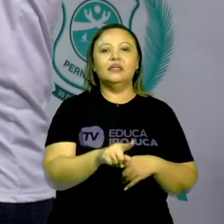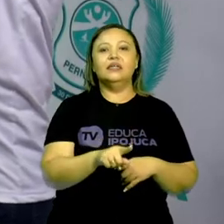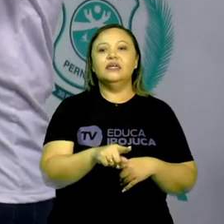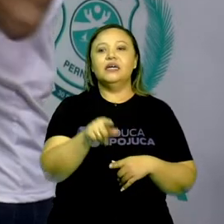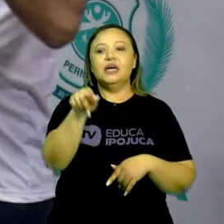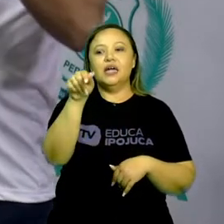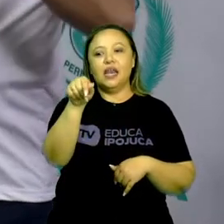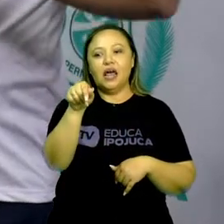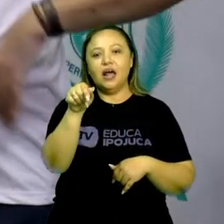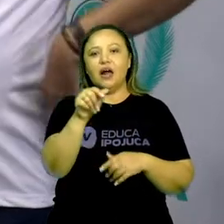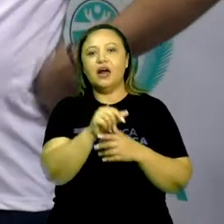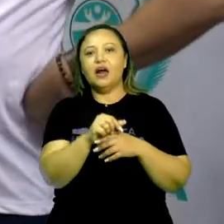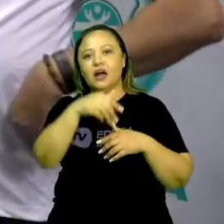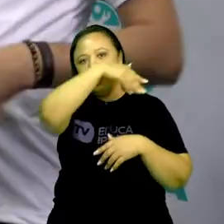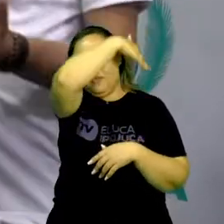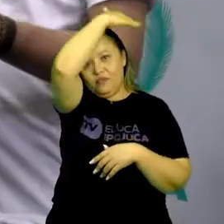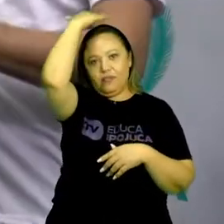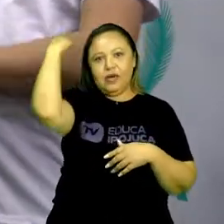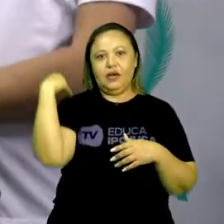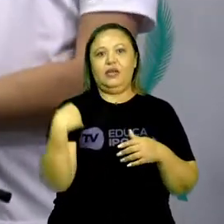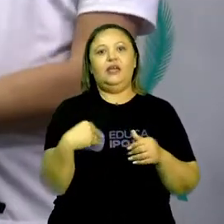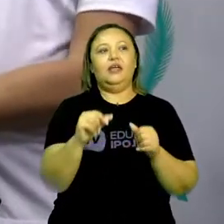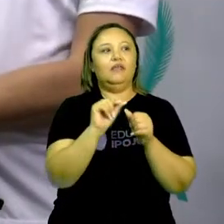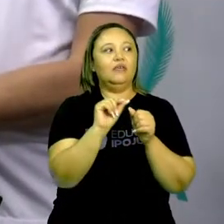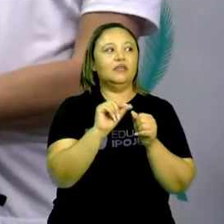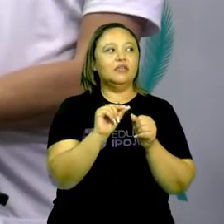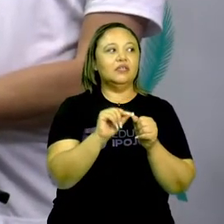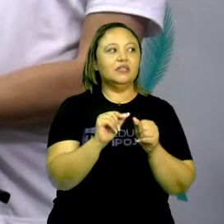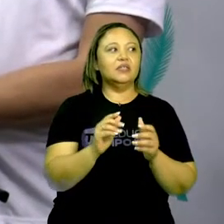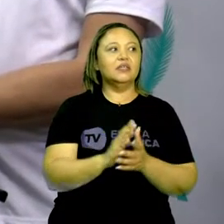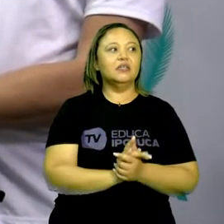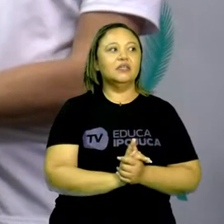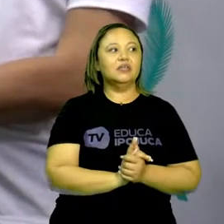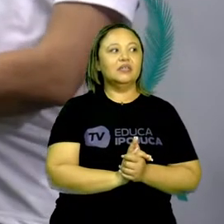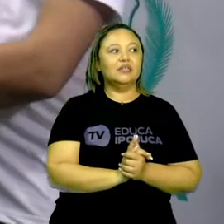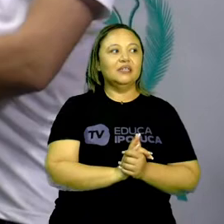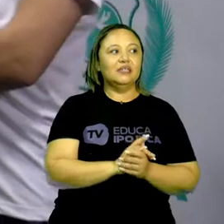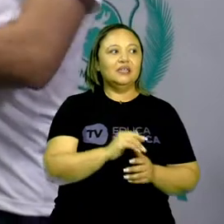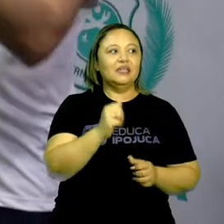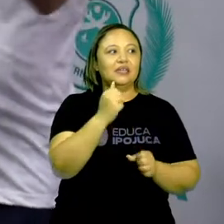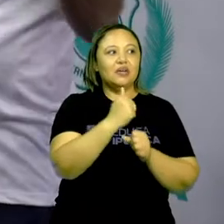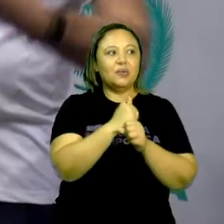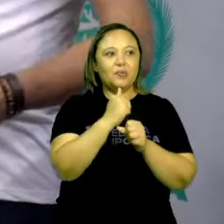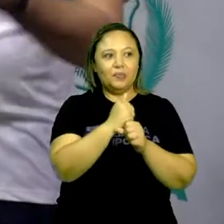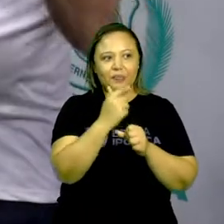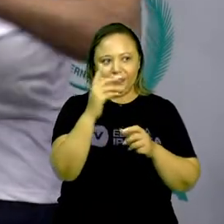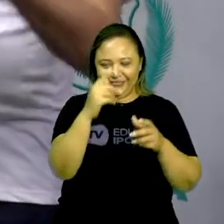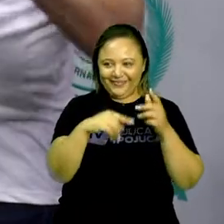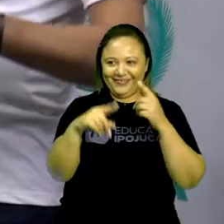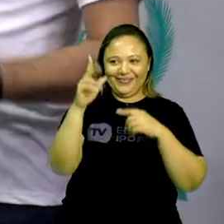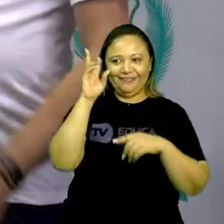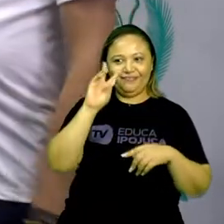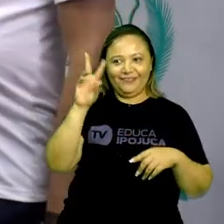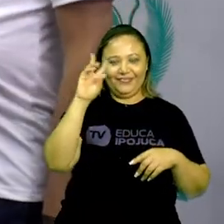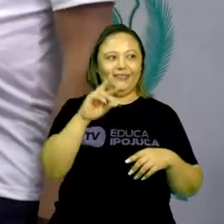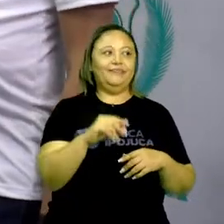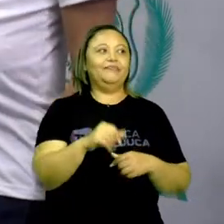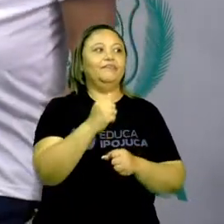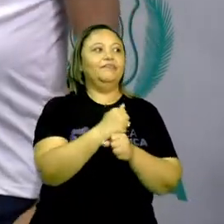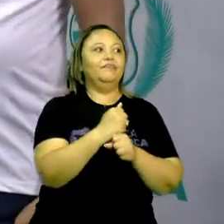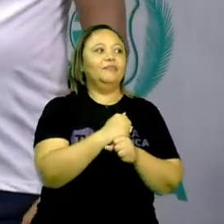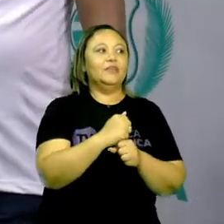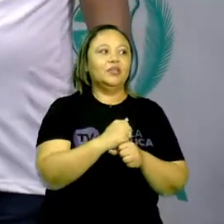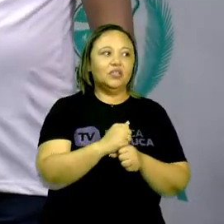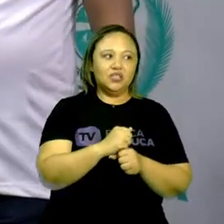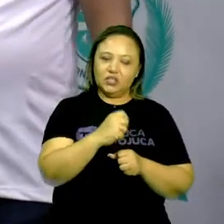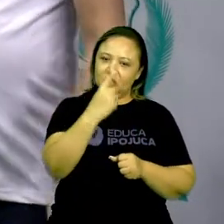Estreia em 56. Então eu contei isso aqui já. Minha gente, eu estou adiantando as coisas. Mas para a gente, né, rever, né? A